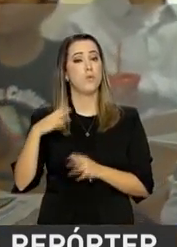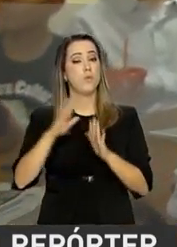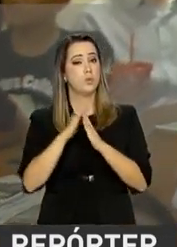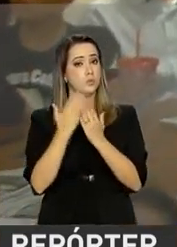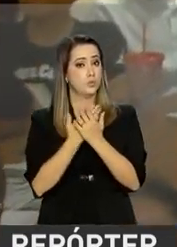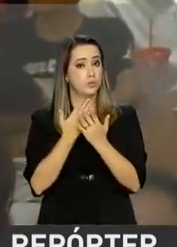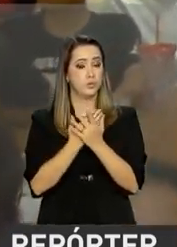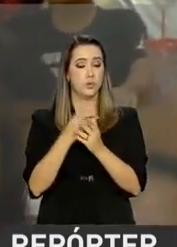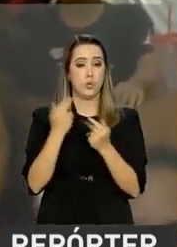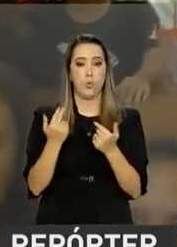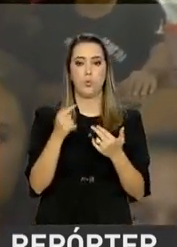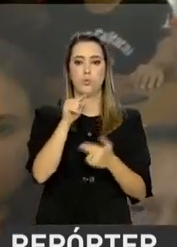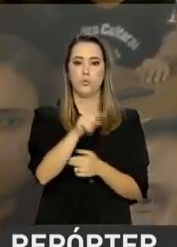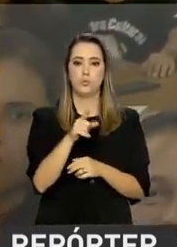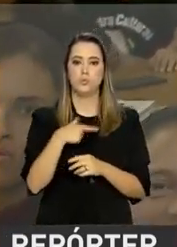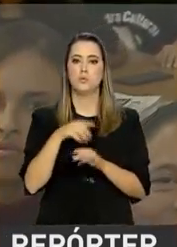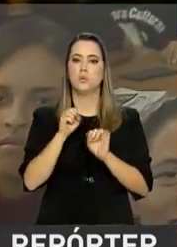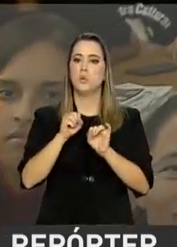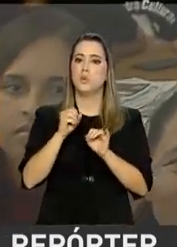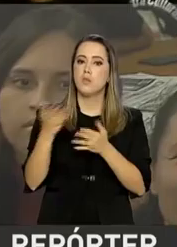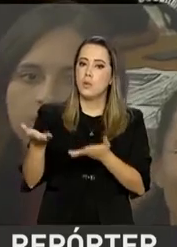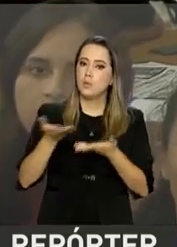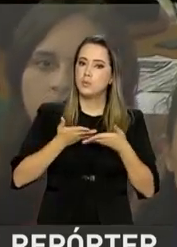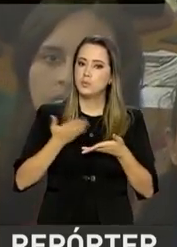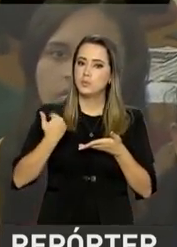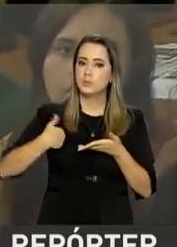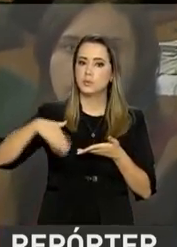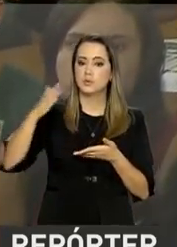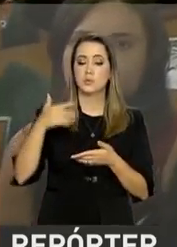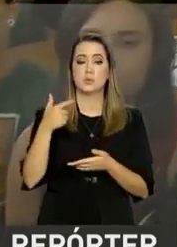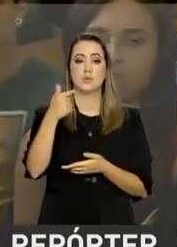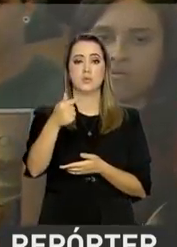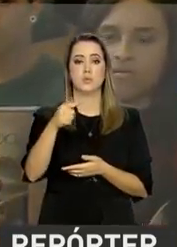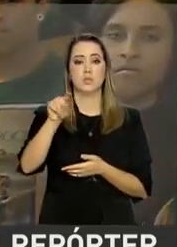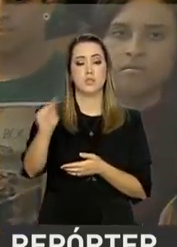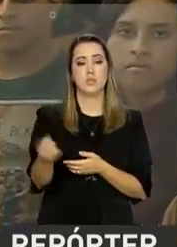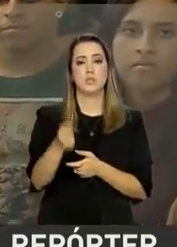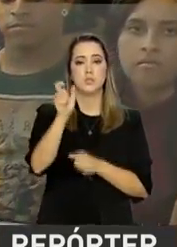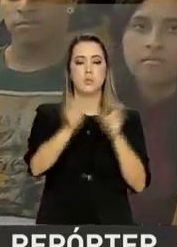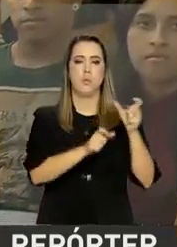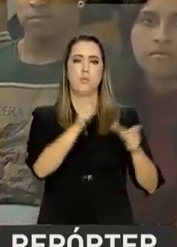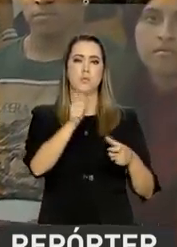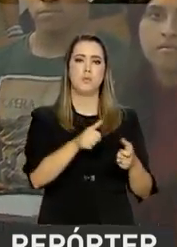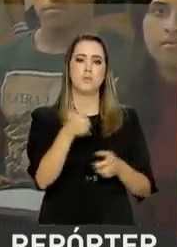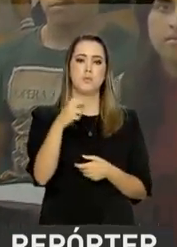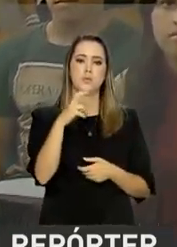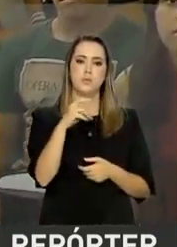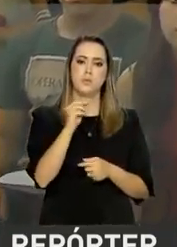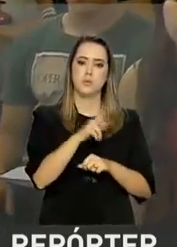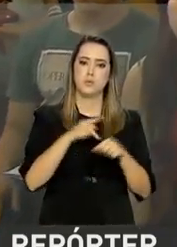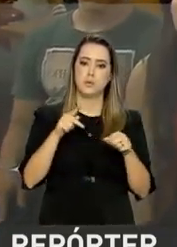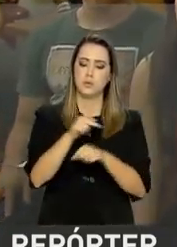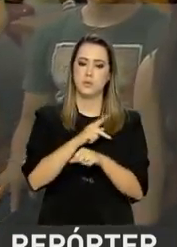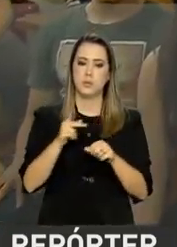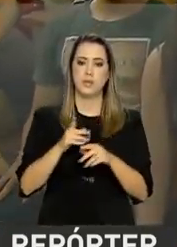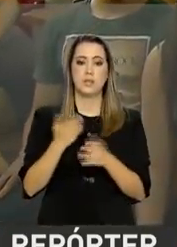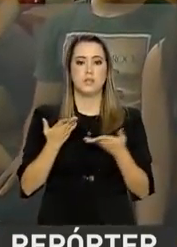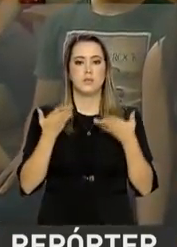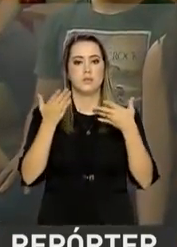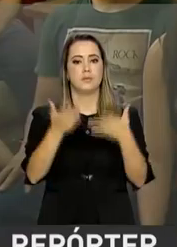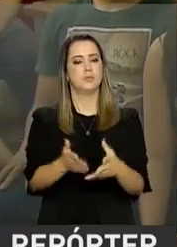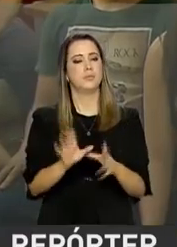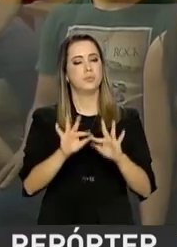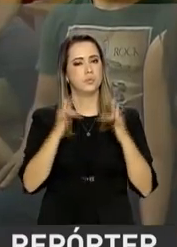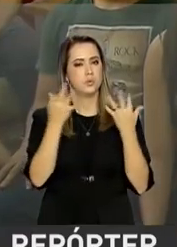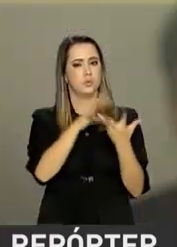Federal, como estes aqui, vão recepcionar as mais de 7 mil pessoas de 150 países que vão participar do